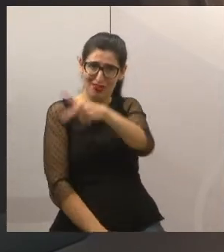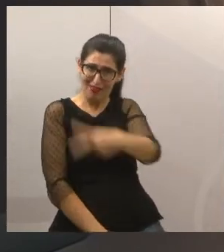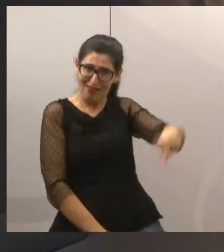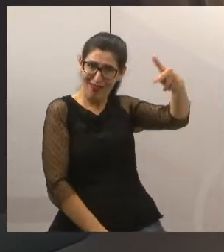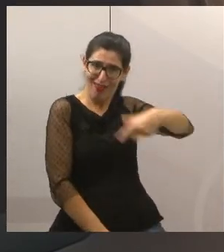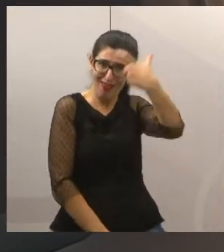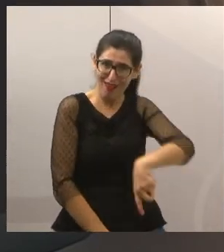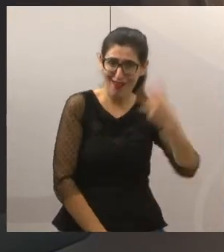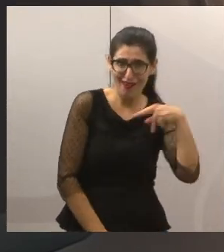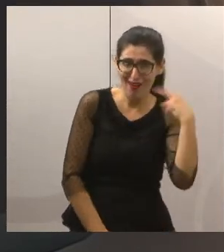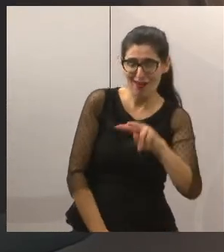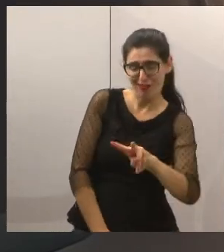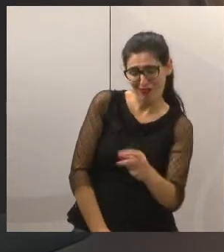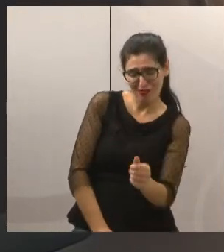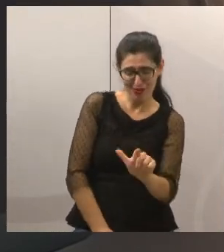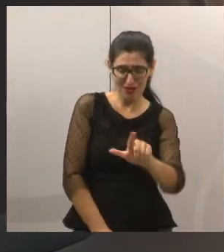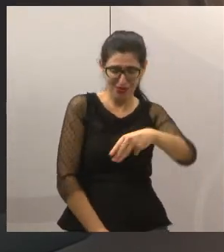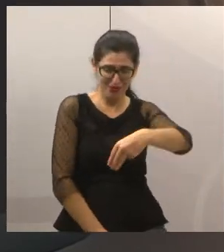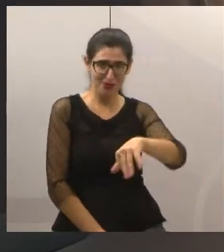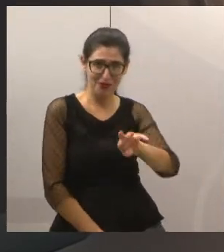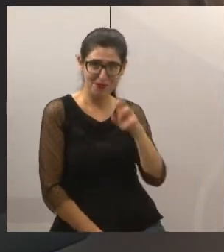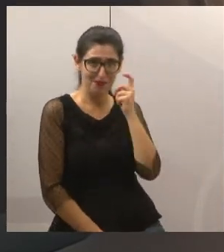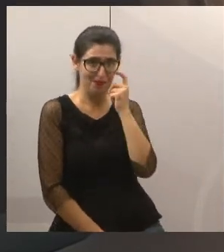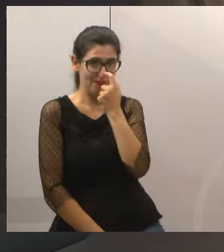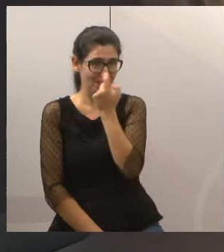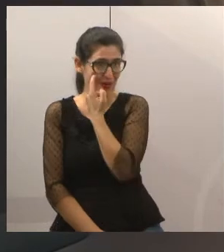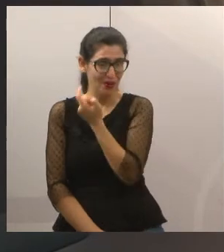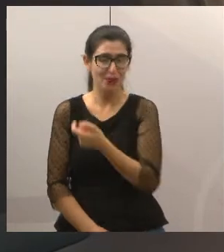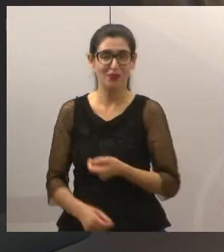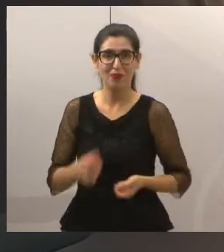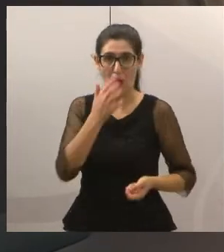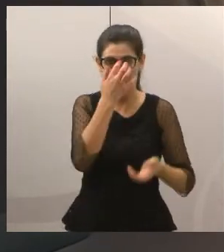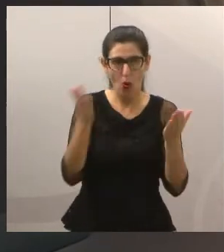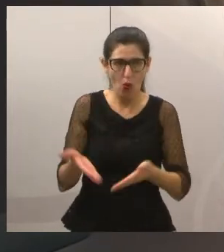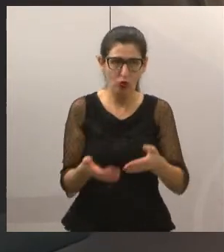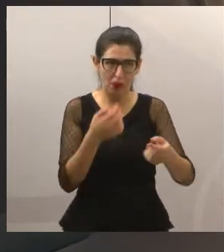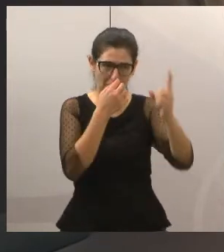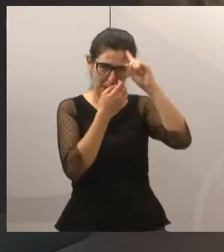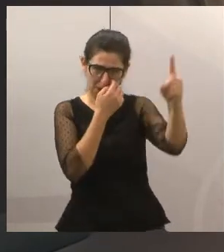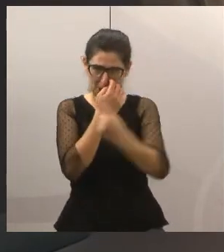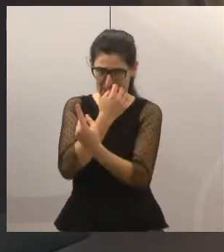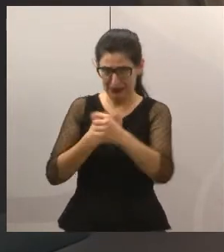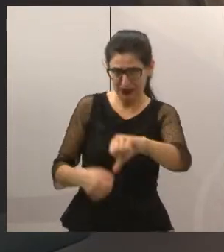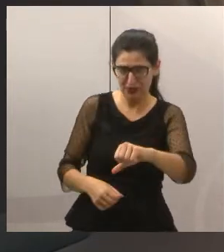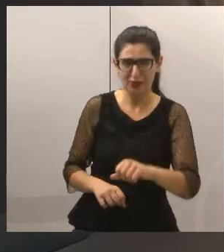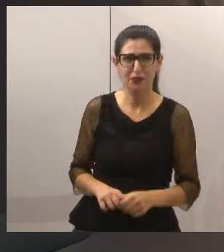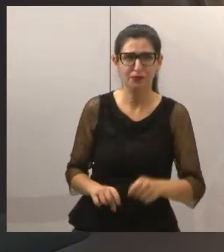o vereador Valmir do Parque Minha Lua. Quero registrar aqui que hoje é dia